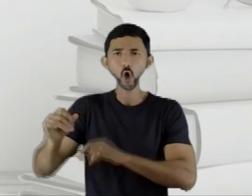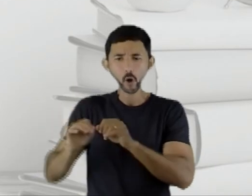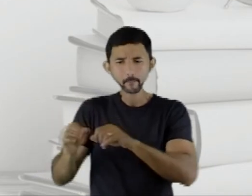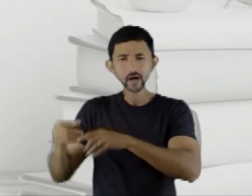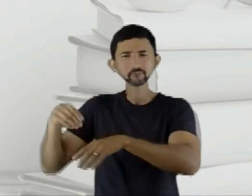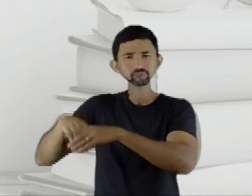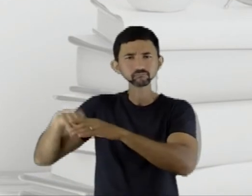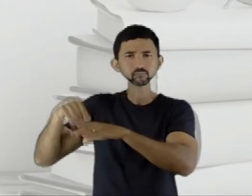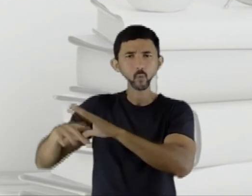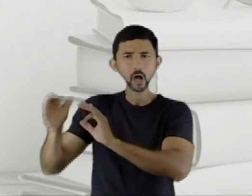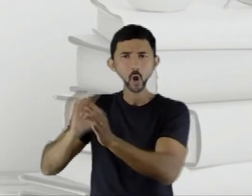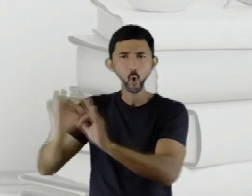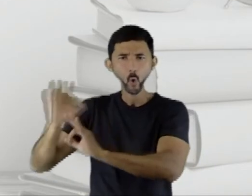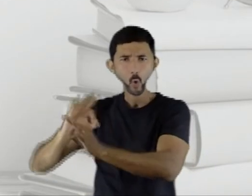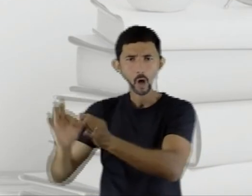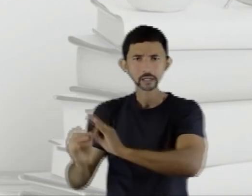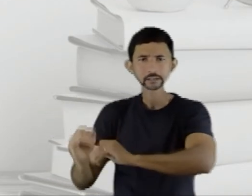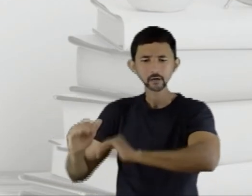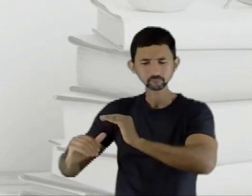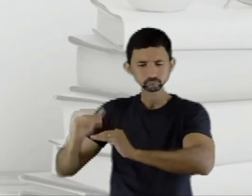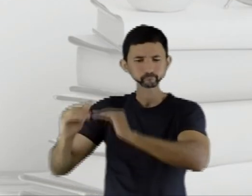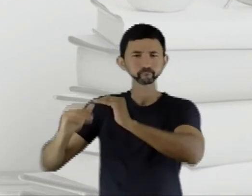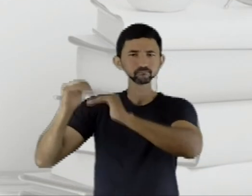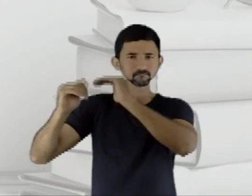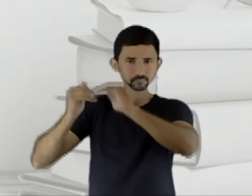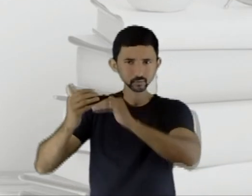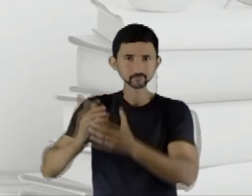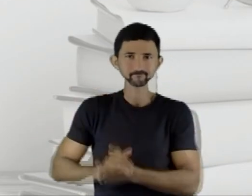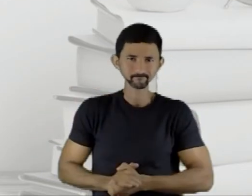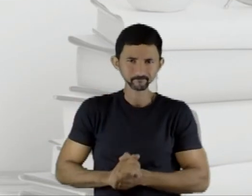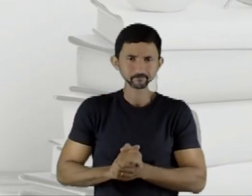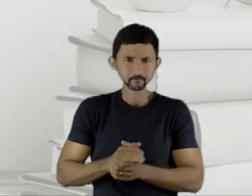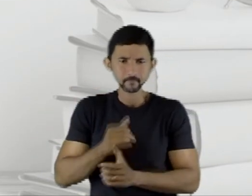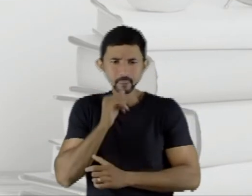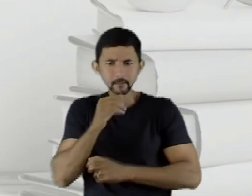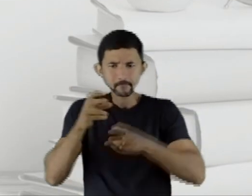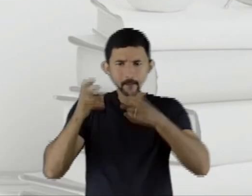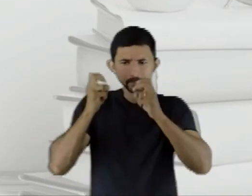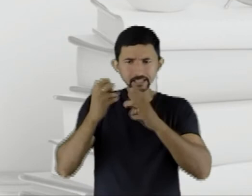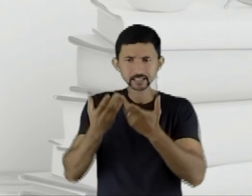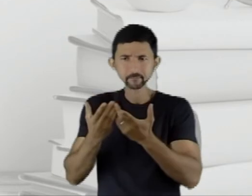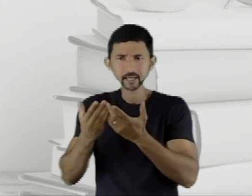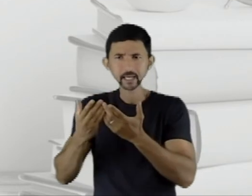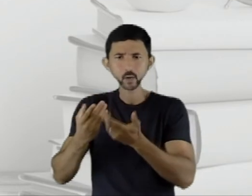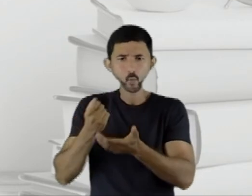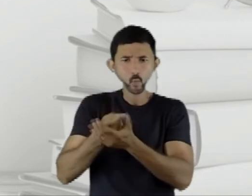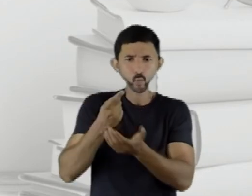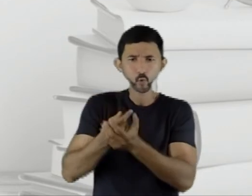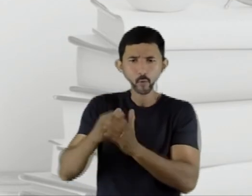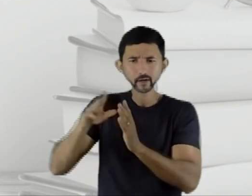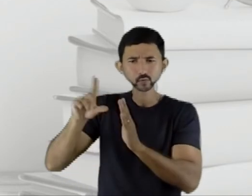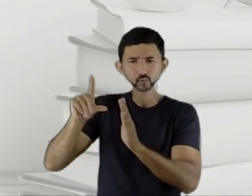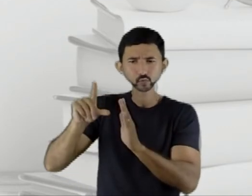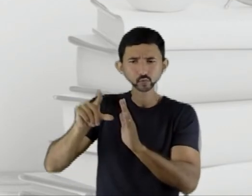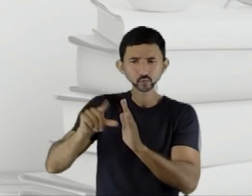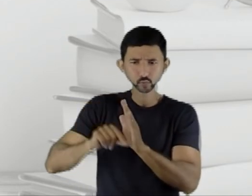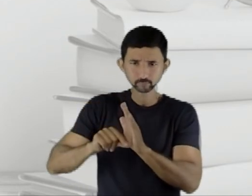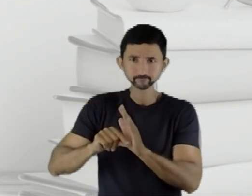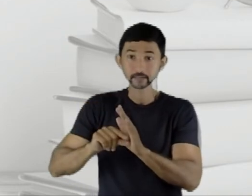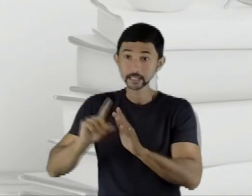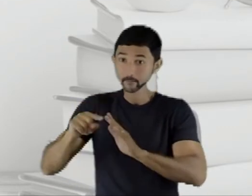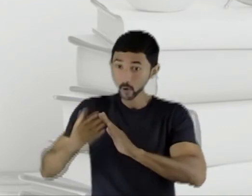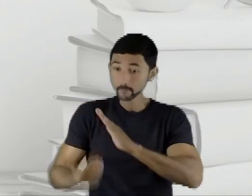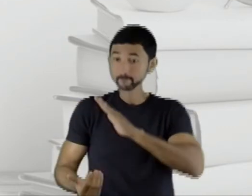valores e não nos setores produtivos. Ao perceber a diminuição do consumo, o setor produtivo passou a investir e produzir